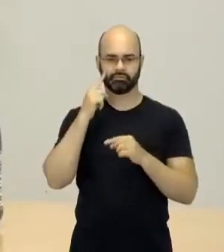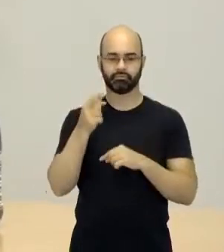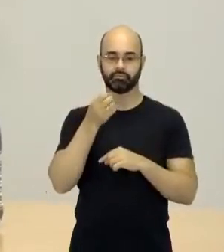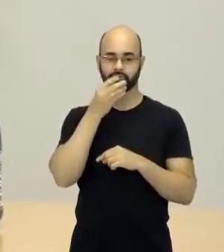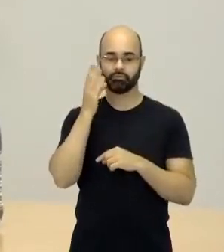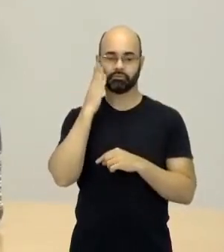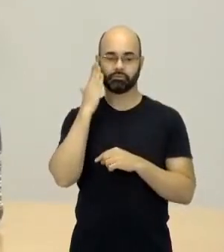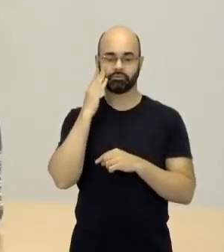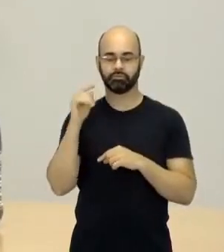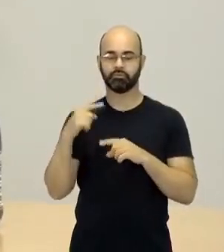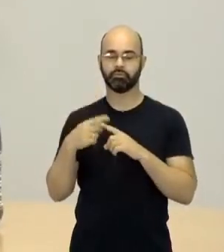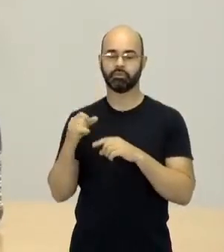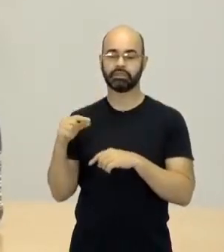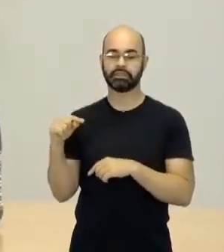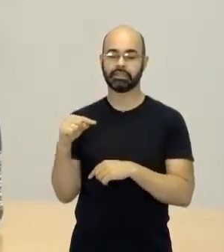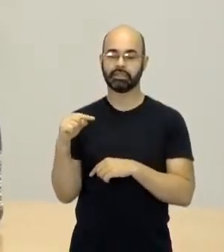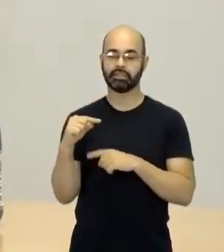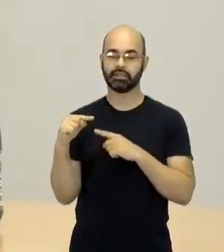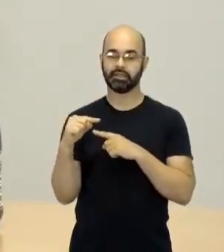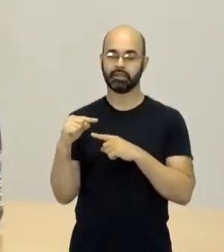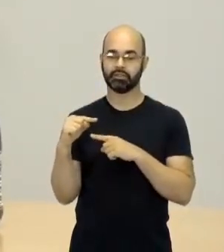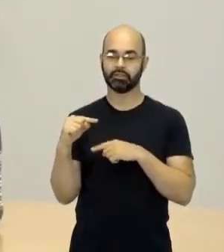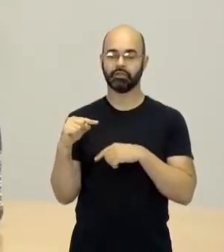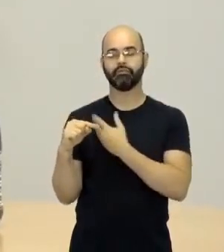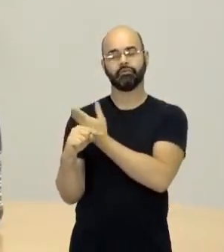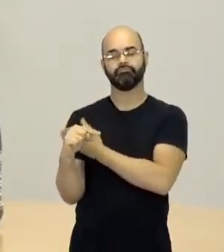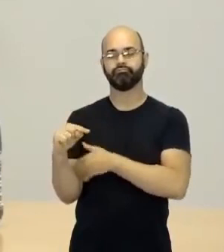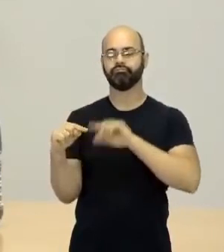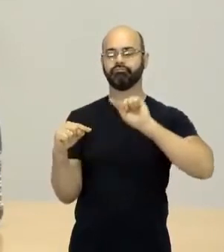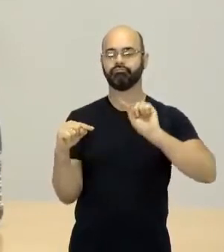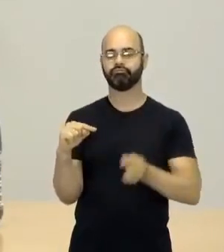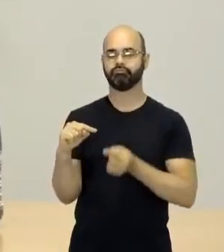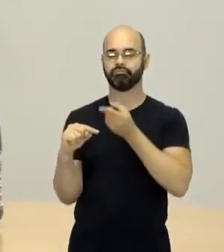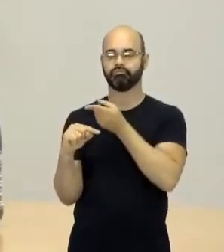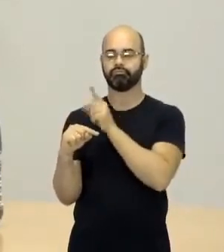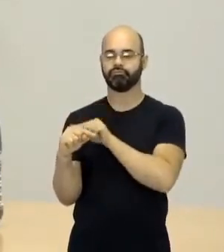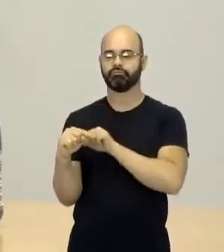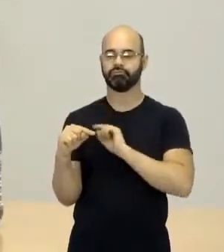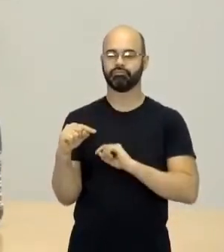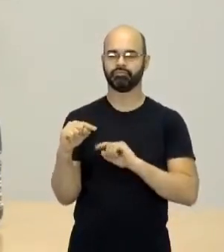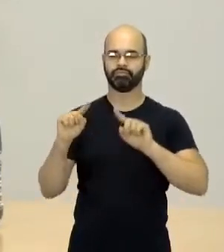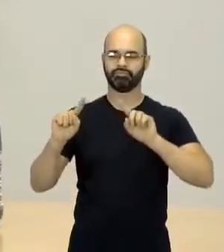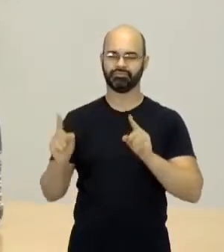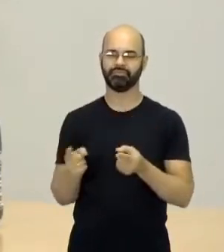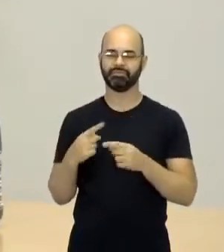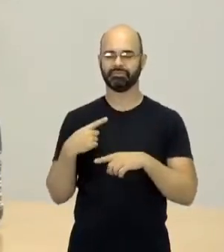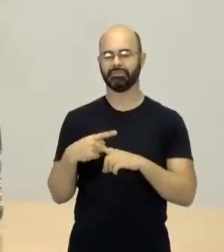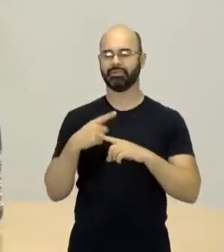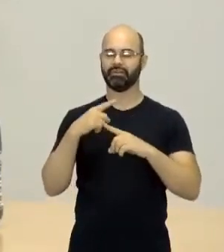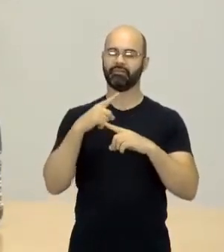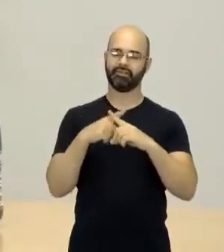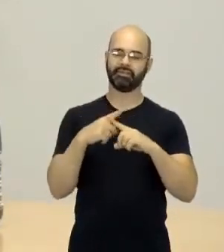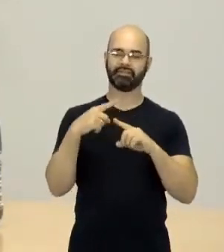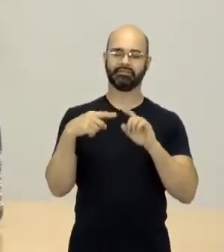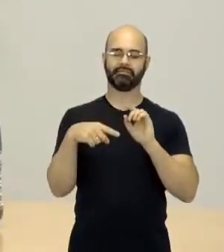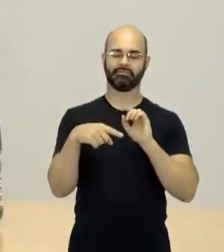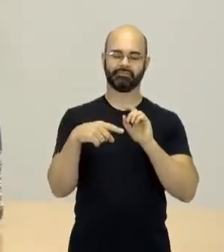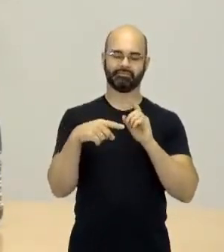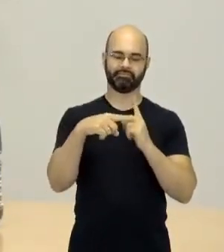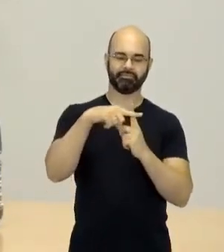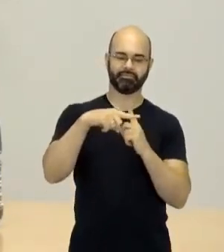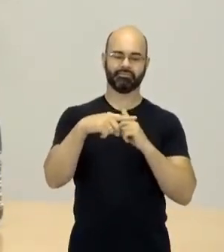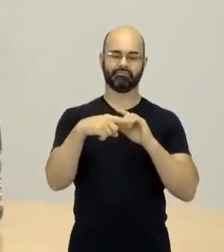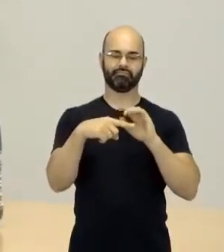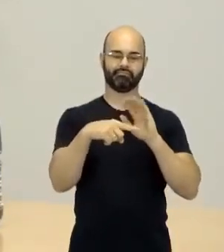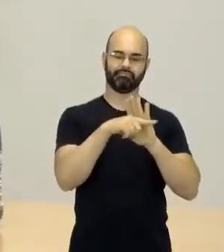para a gente separar aí essas relações e esse número de... Tem vezes, mais e menos, tudo misturado. Então, sempre que o número é negativo, a gente coloca